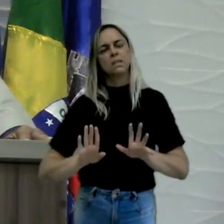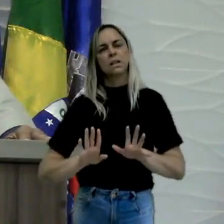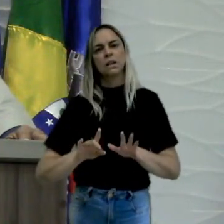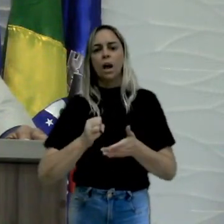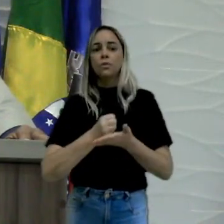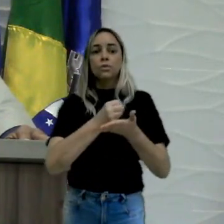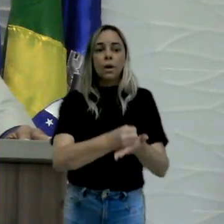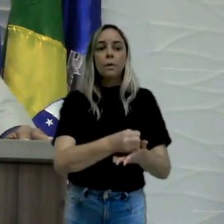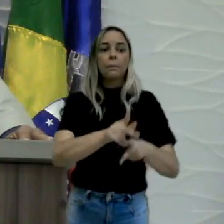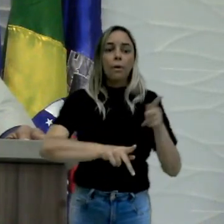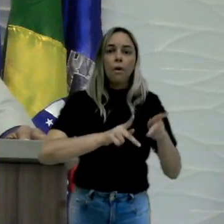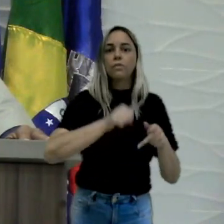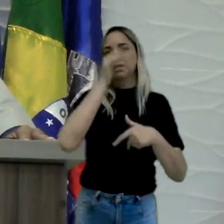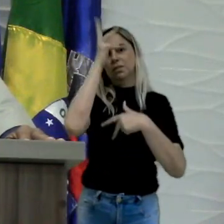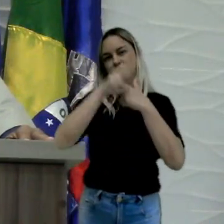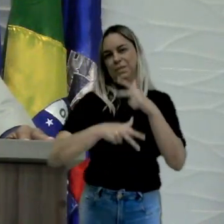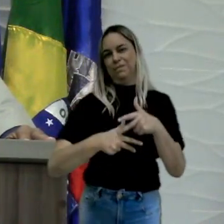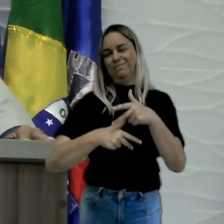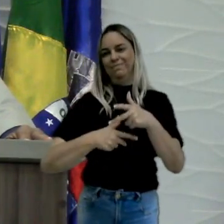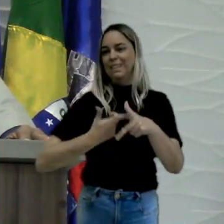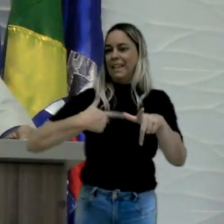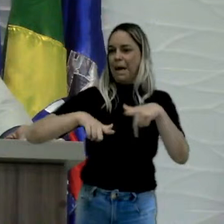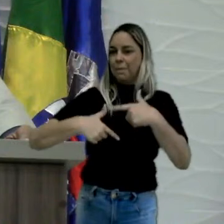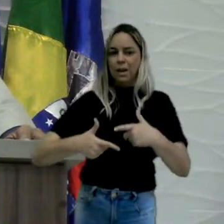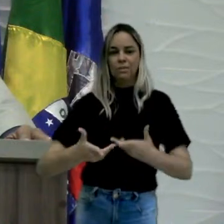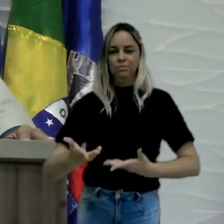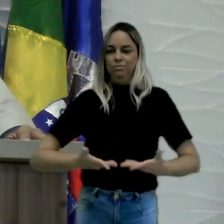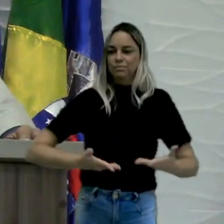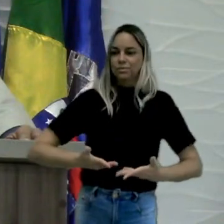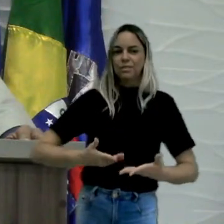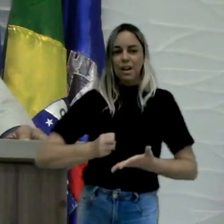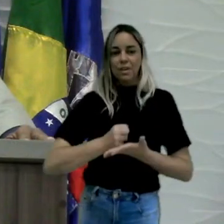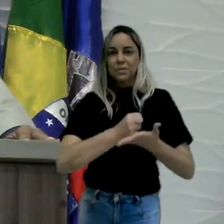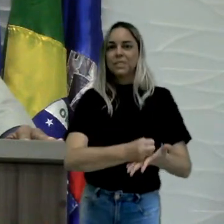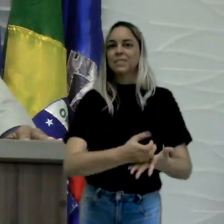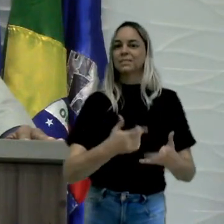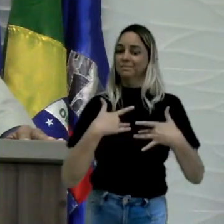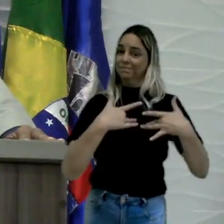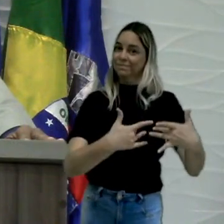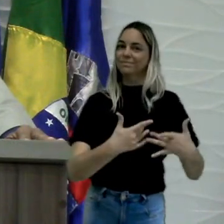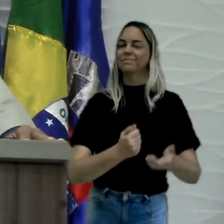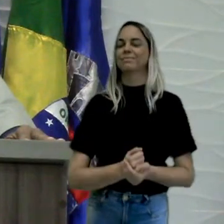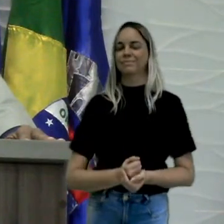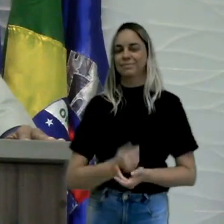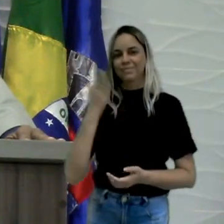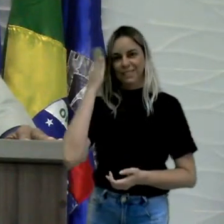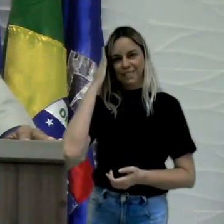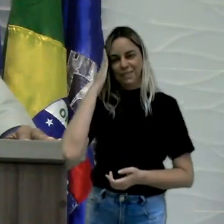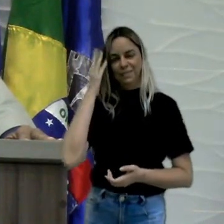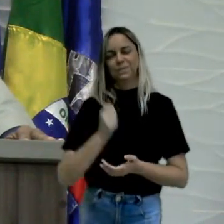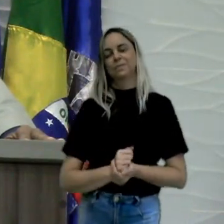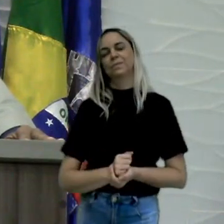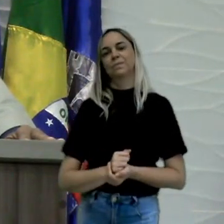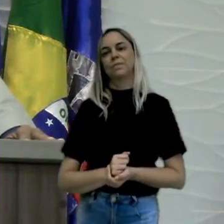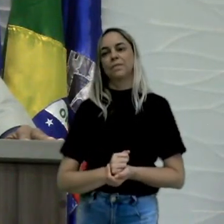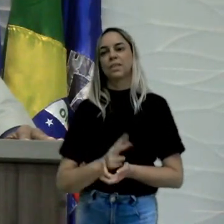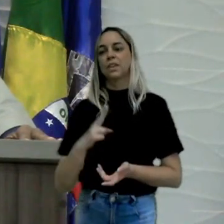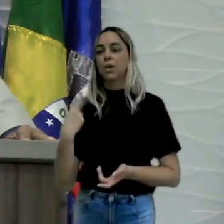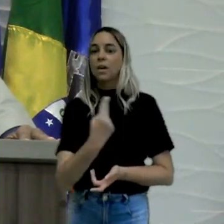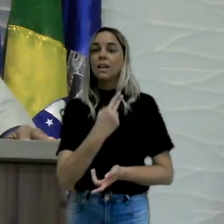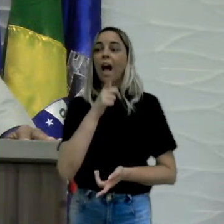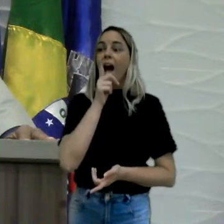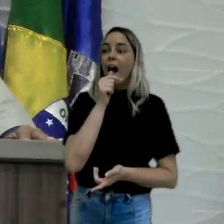de São Bento, se vindo, fazendo favor. Está entendendo? Aí a gente tem aqui cobrança de